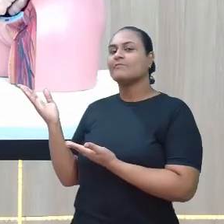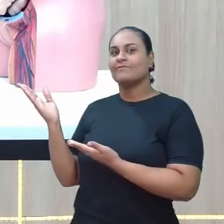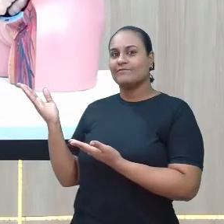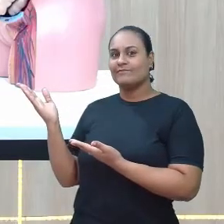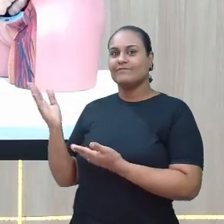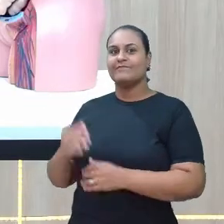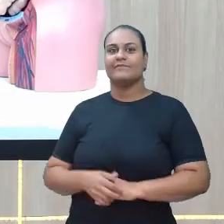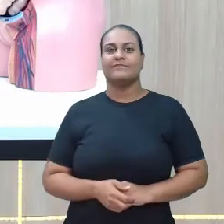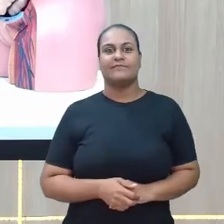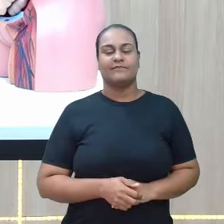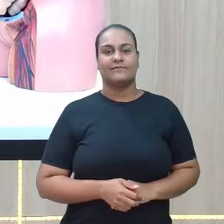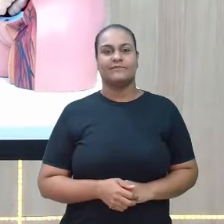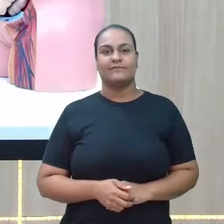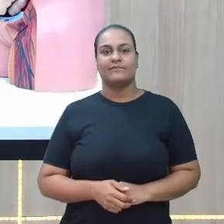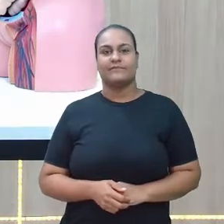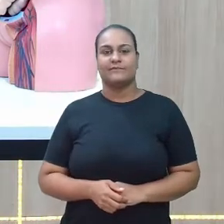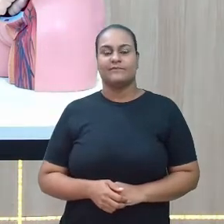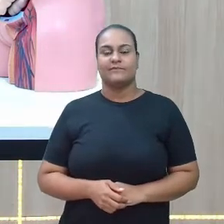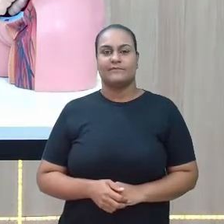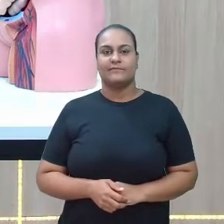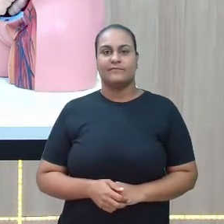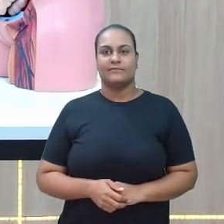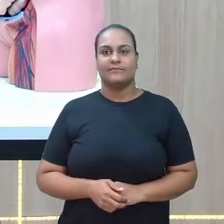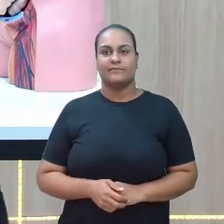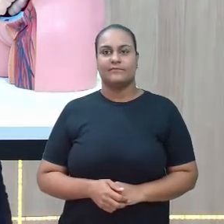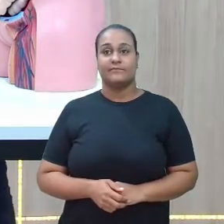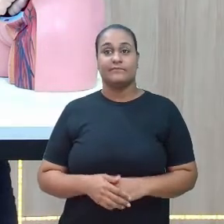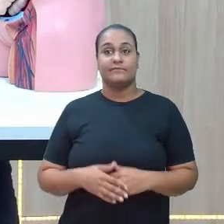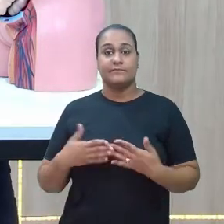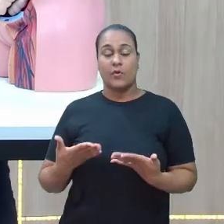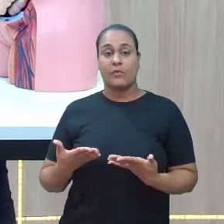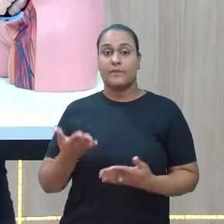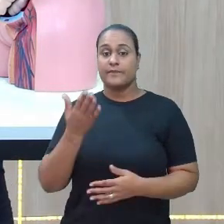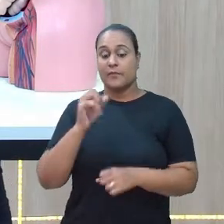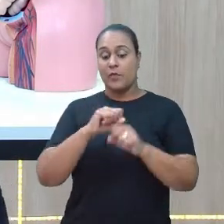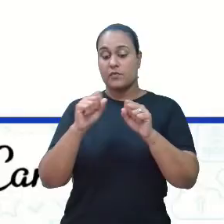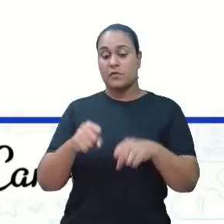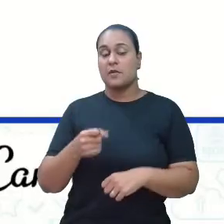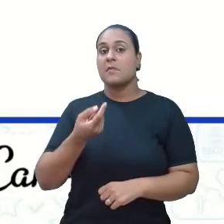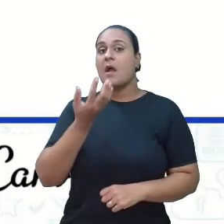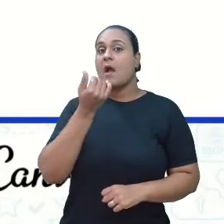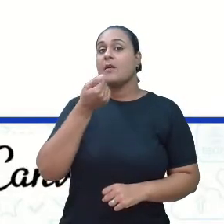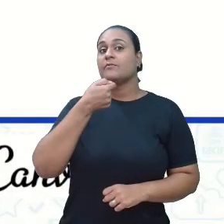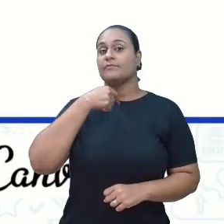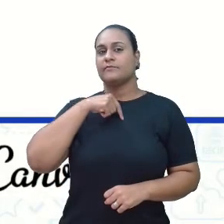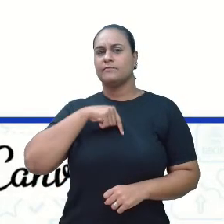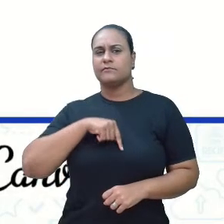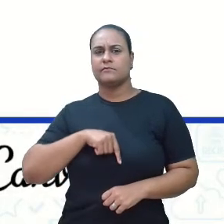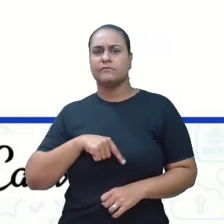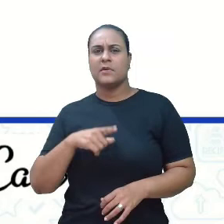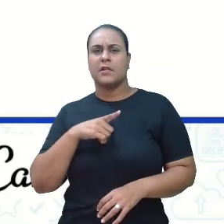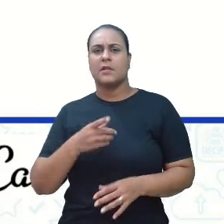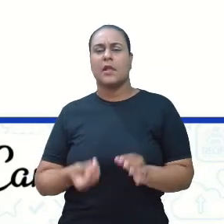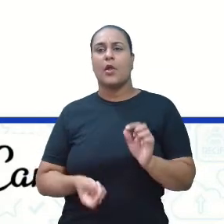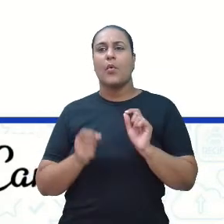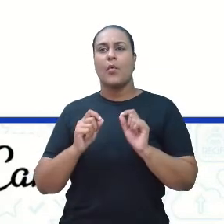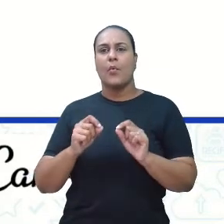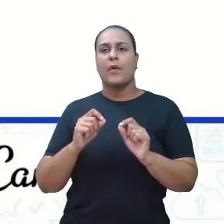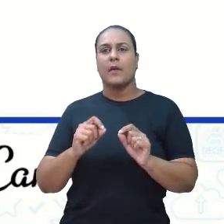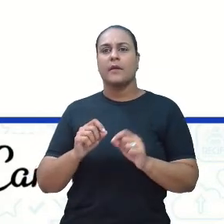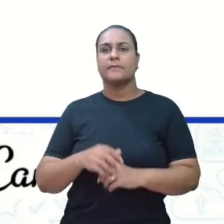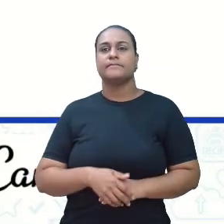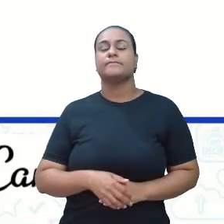para vocês. E aqui, o sistema digestório, ele é formado pelo tubo